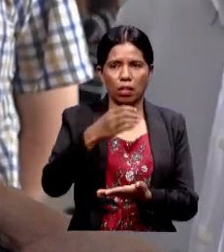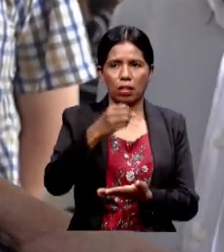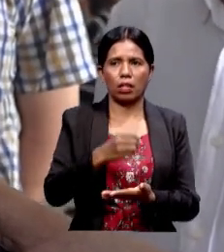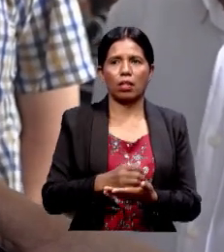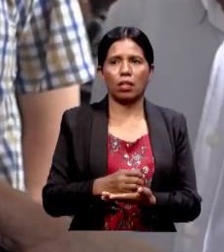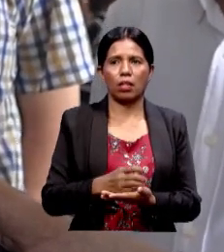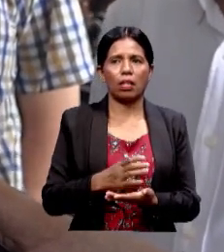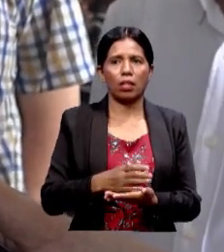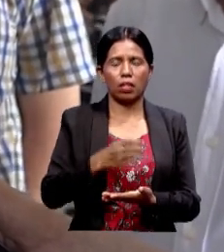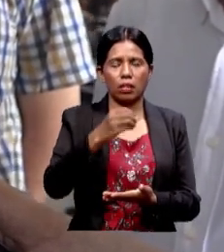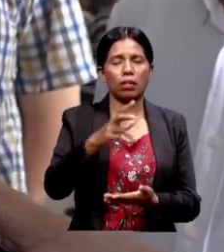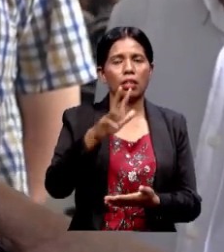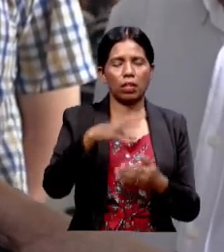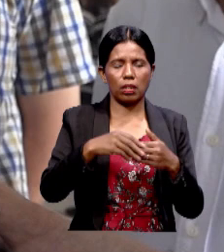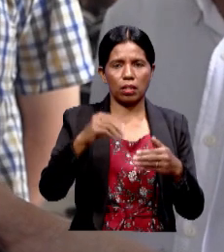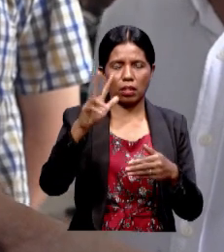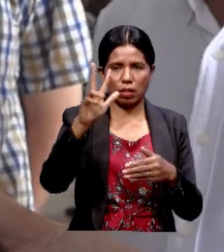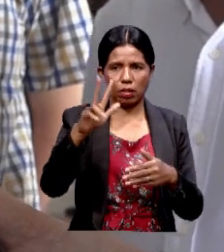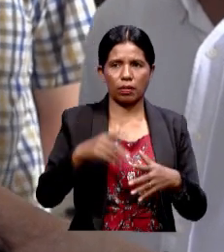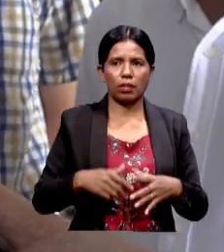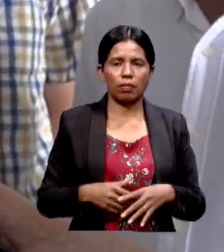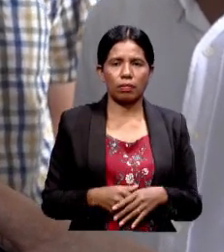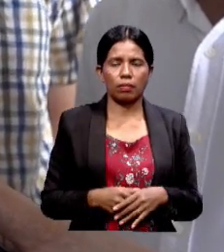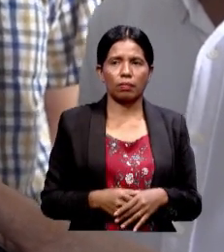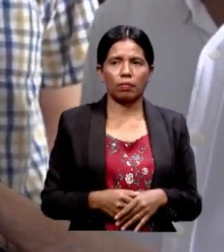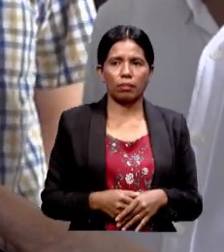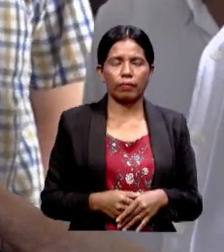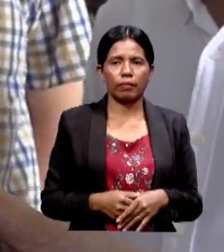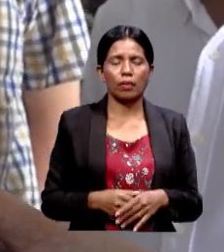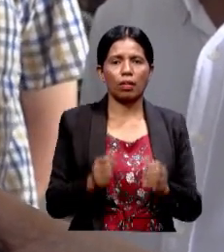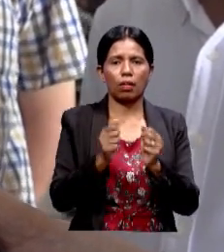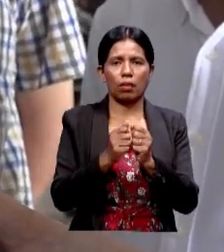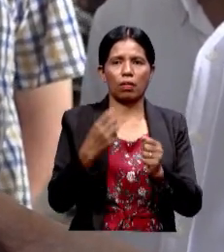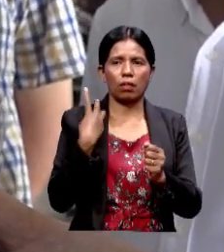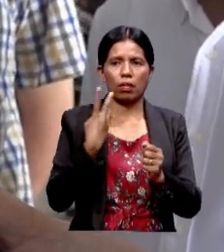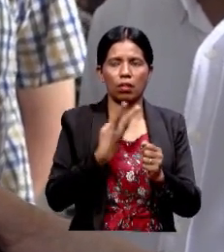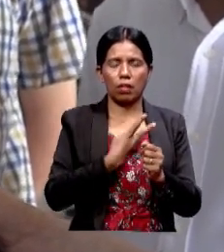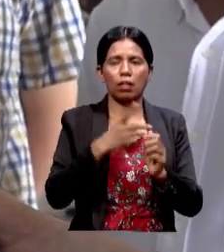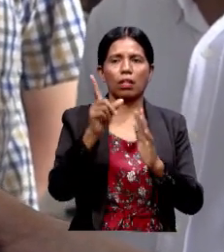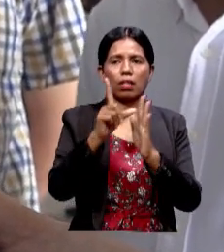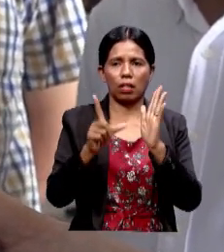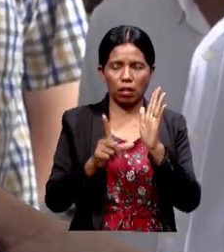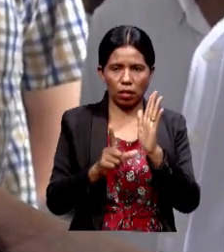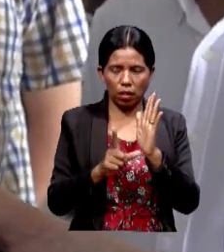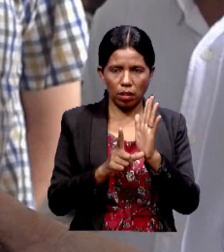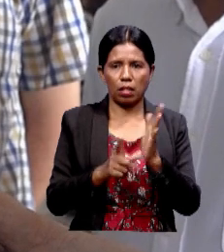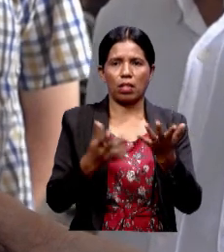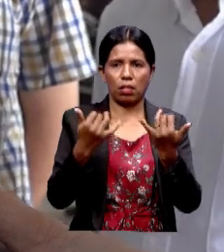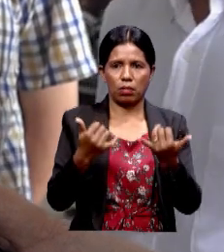litro ida $3 i nomos ho itanian lenebe agora da